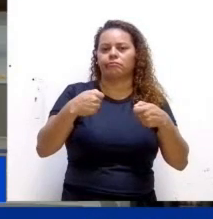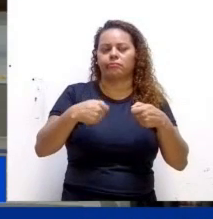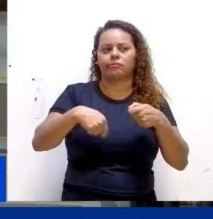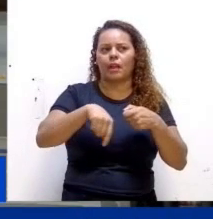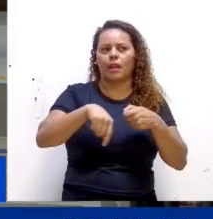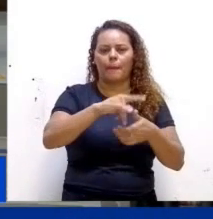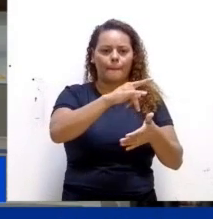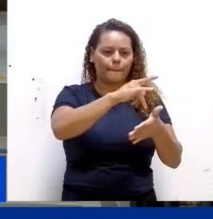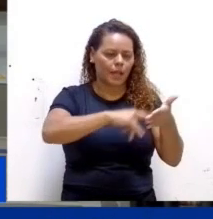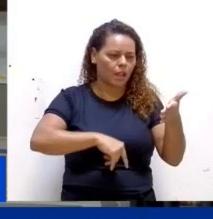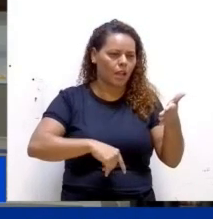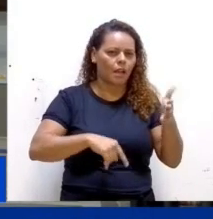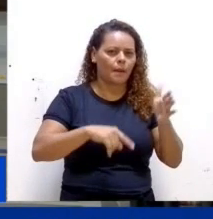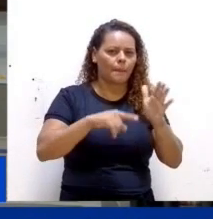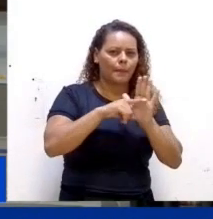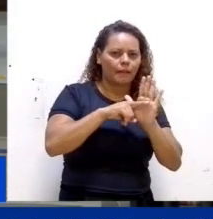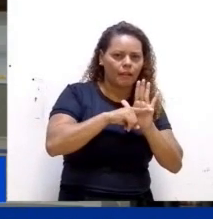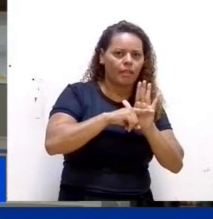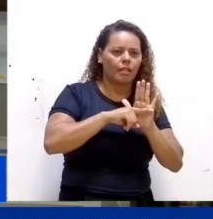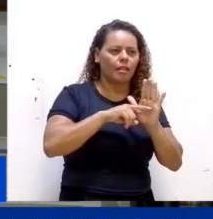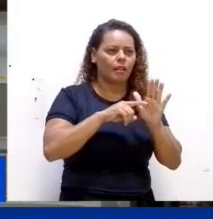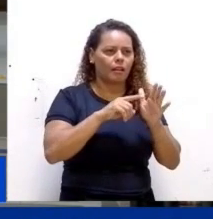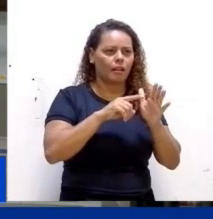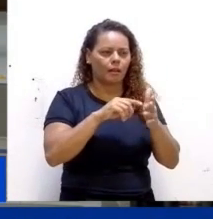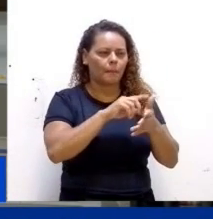gente vai lá no cartório.